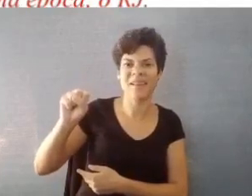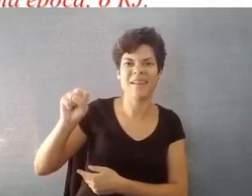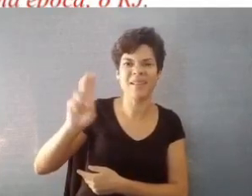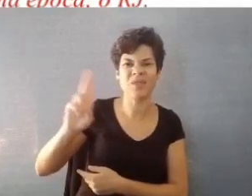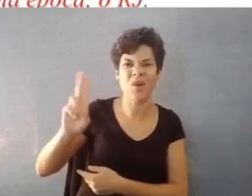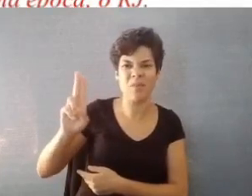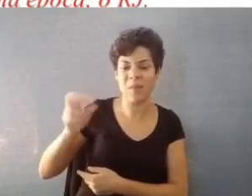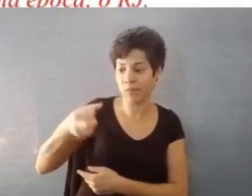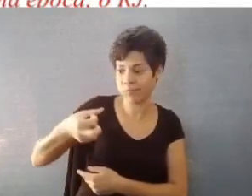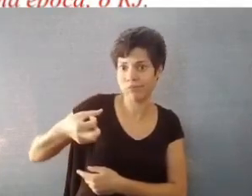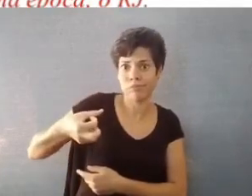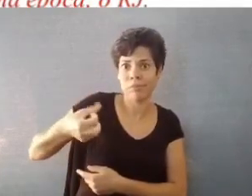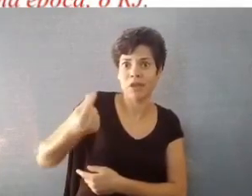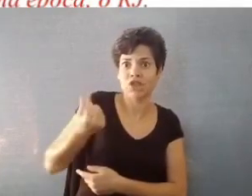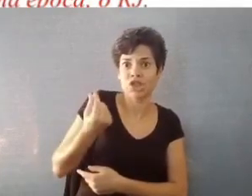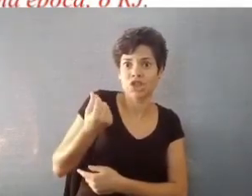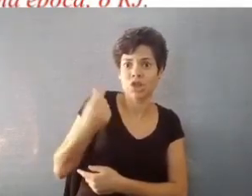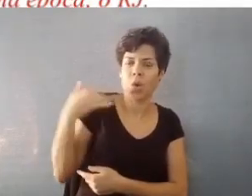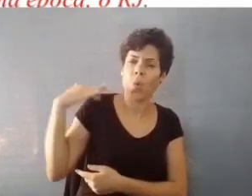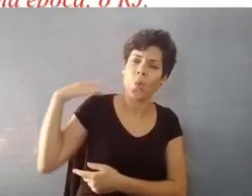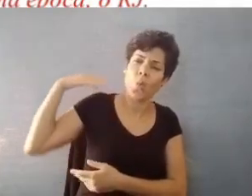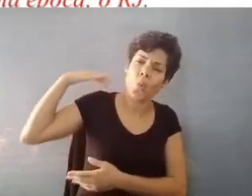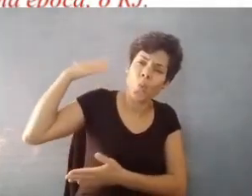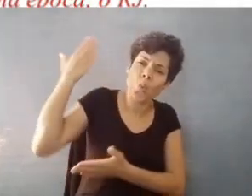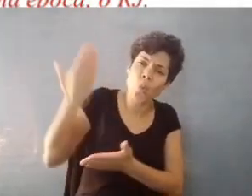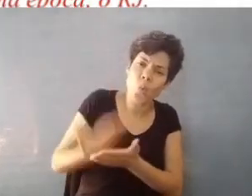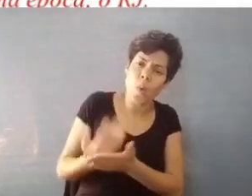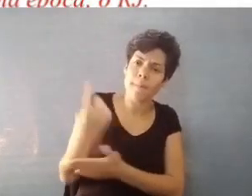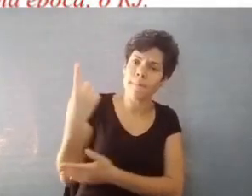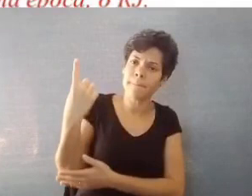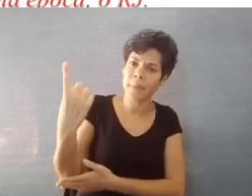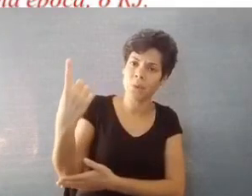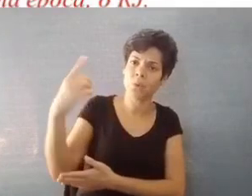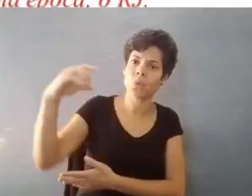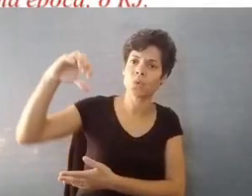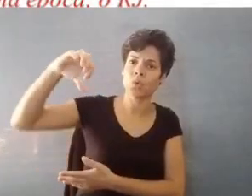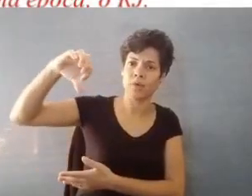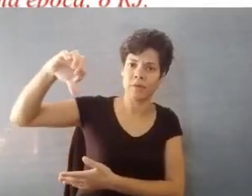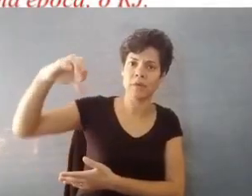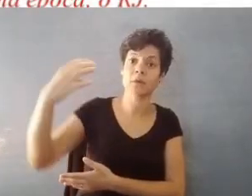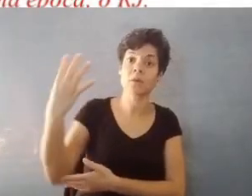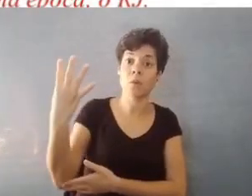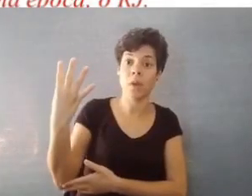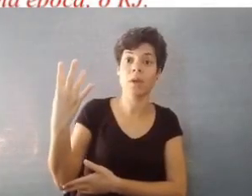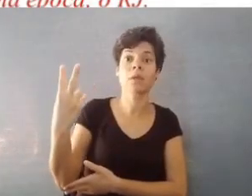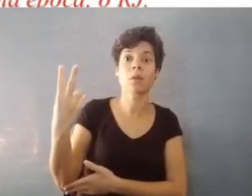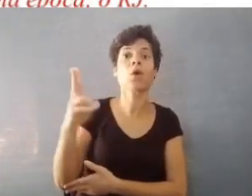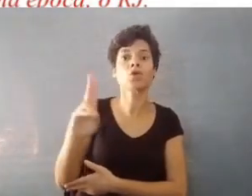foram nossa moeda até o ano de 1942.